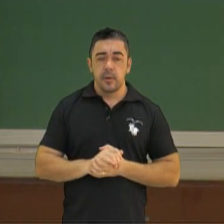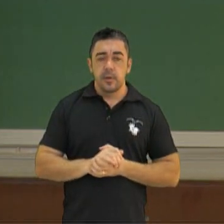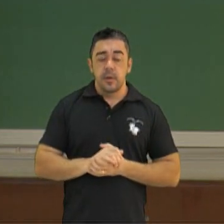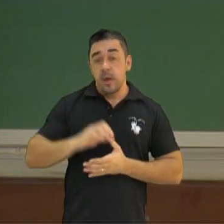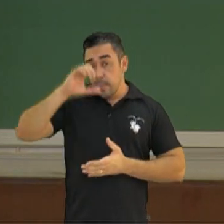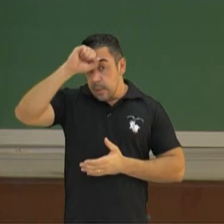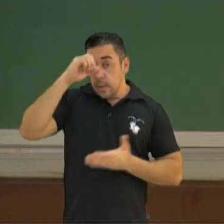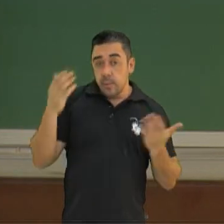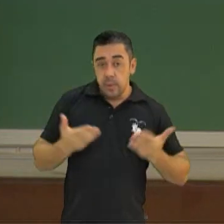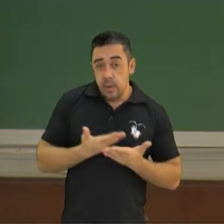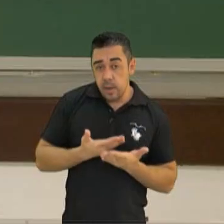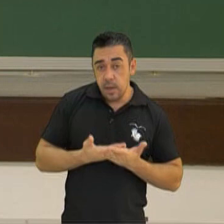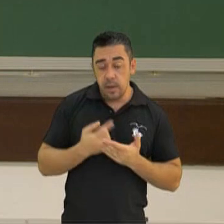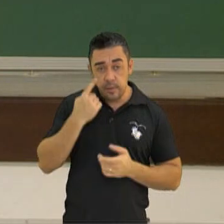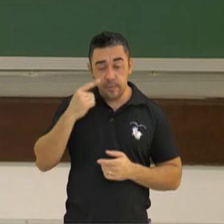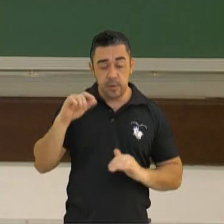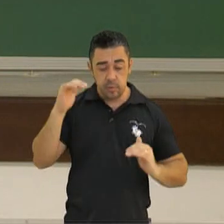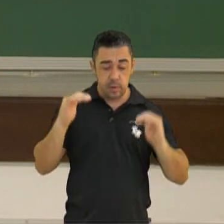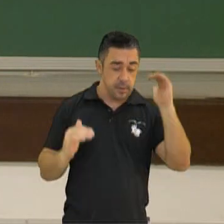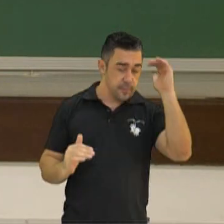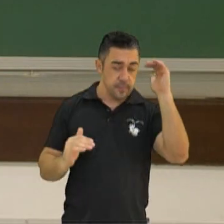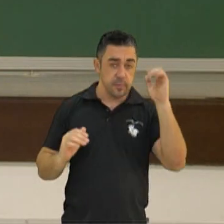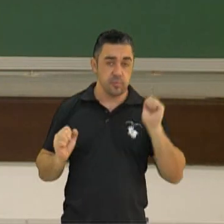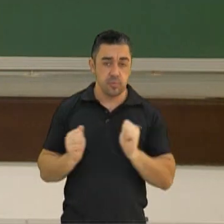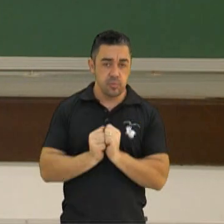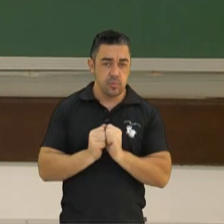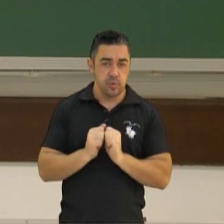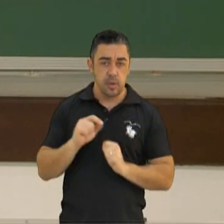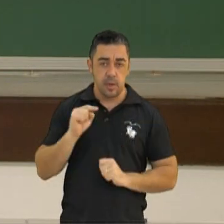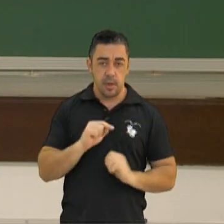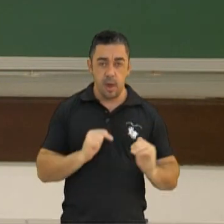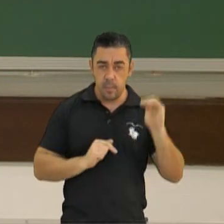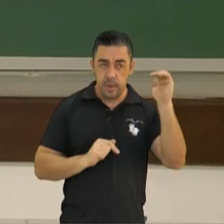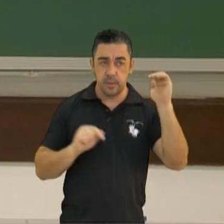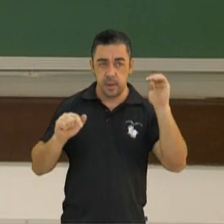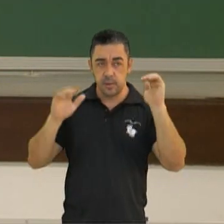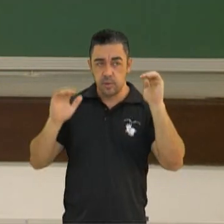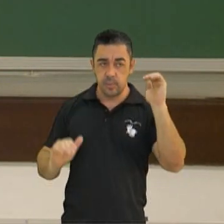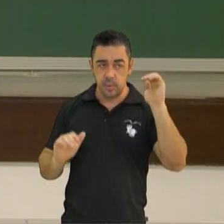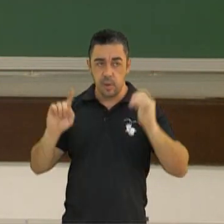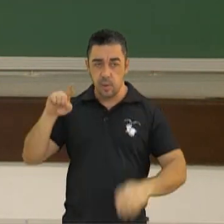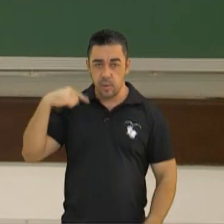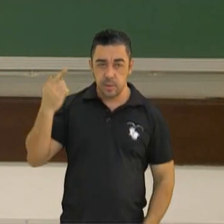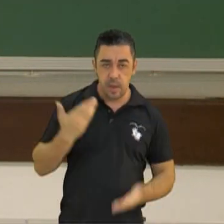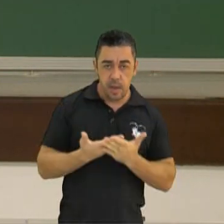que trabalhamos hoje? Relações inversamente proporcionais. Uma aumenta e a outra diminui. E na